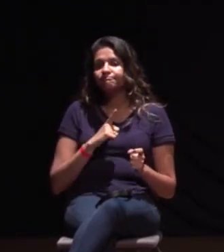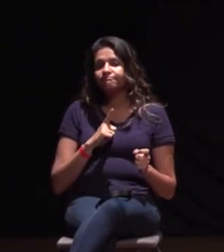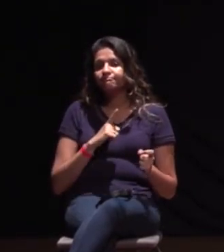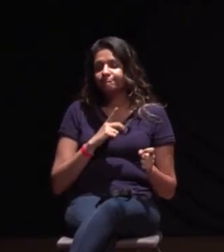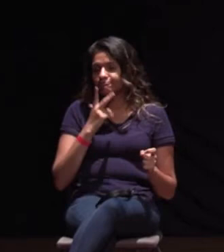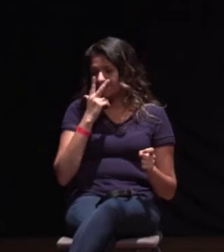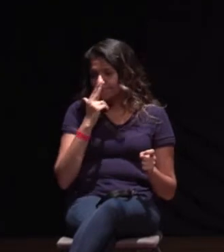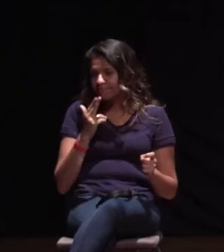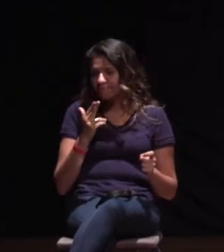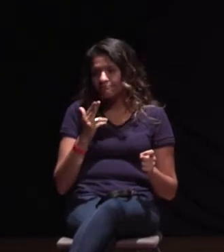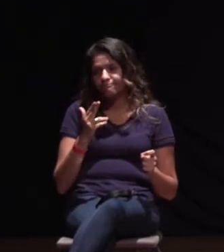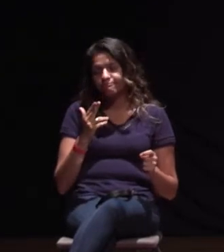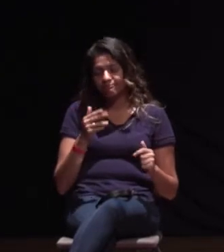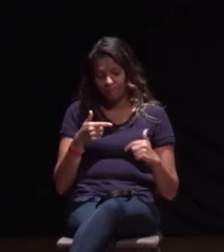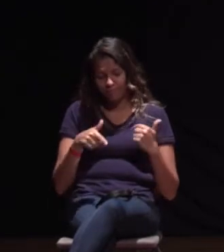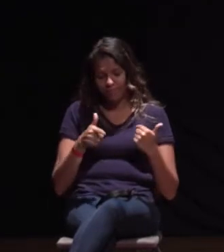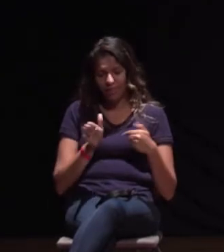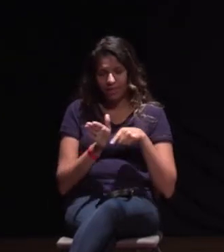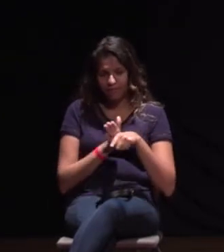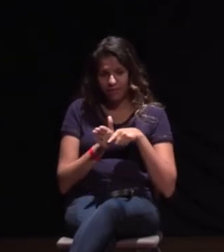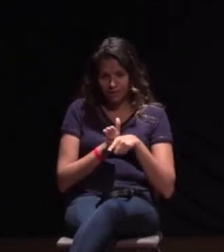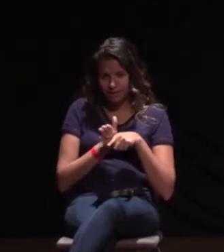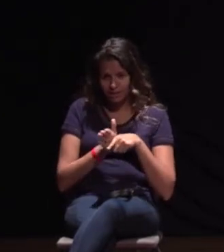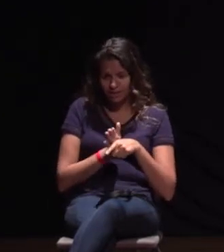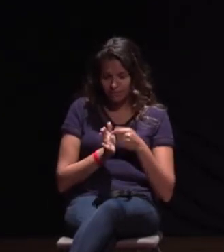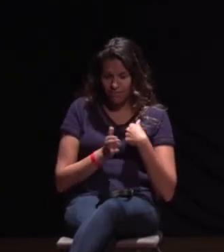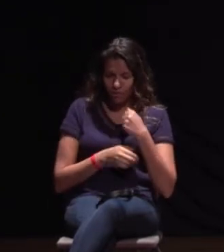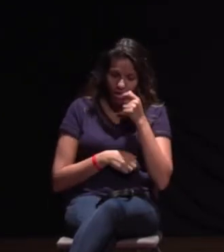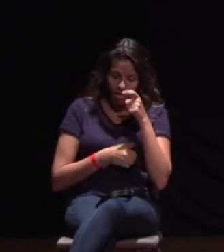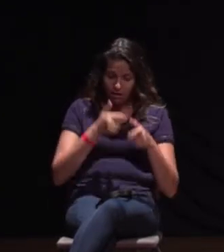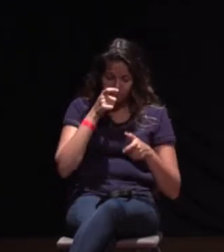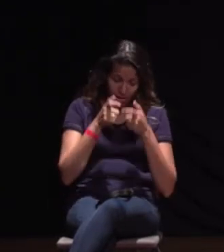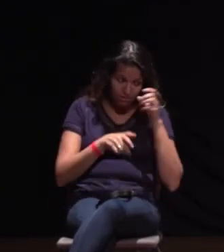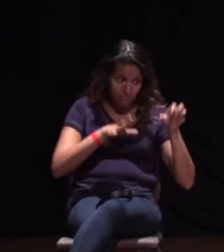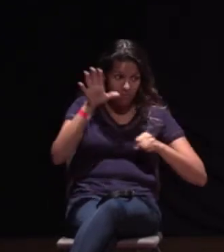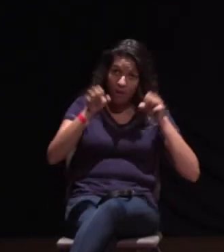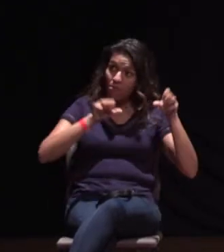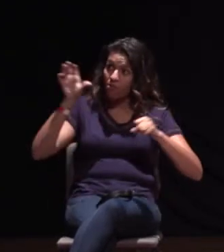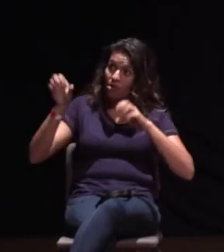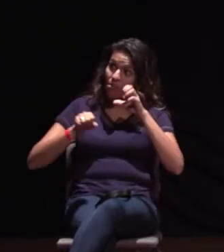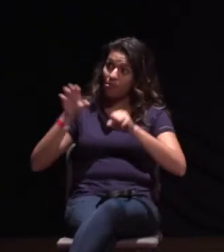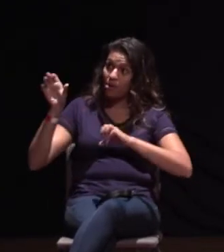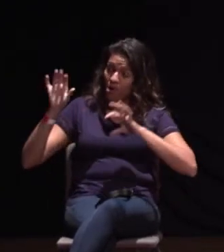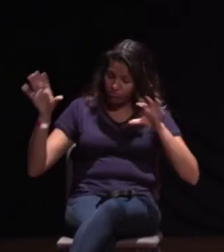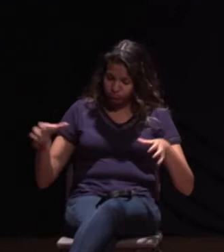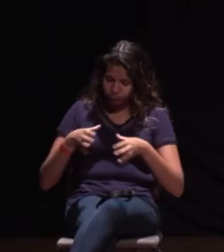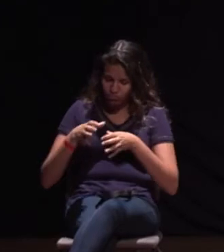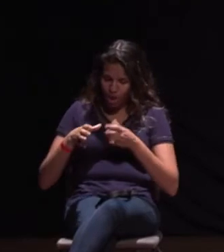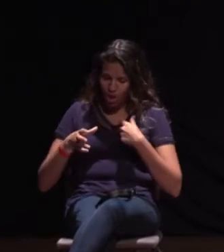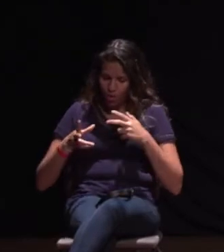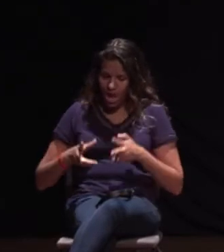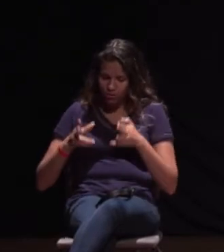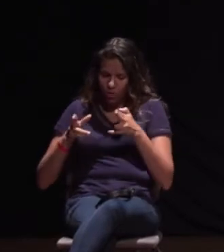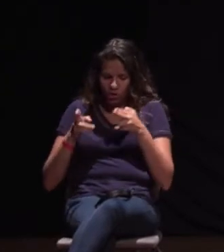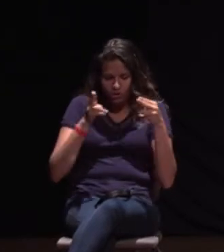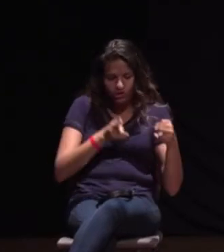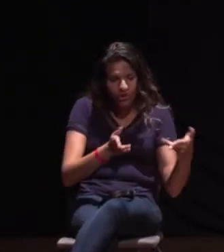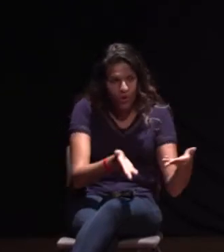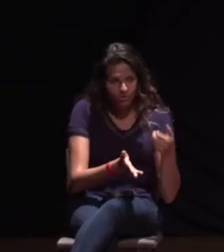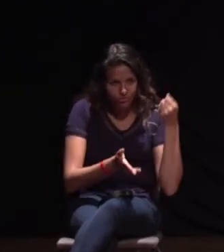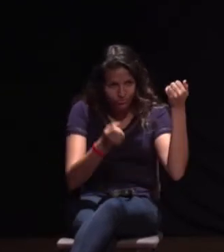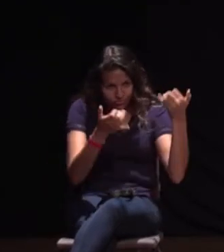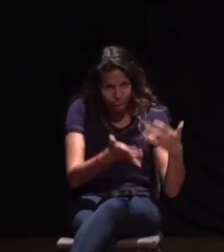dos trabalhos e da pesquisa que vem me interessando, que é um recorte que dá um pouco a entender que só